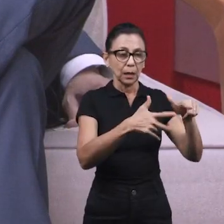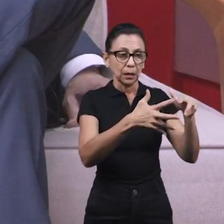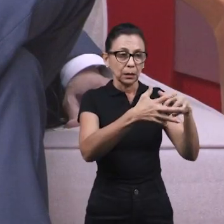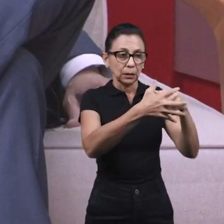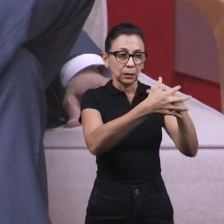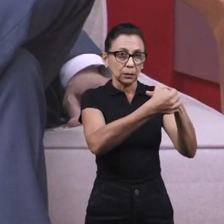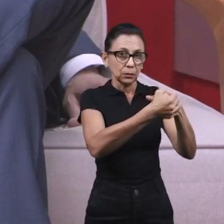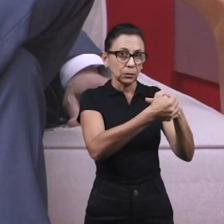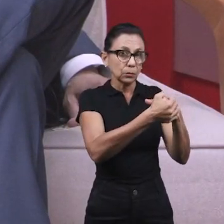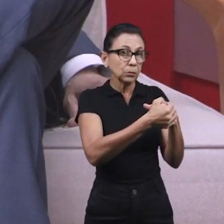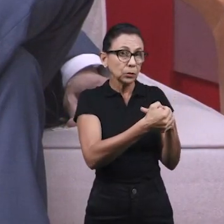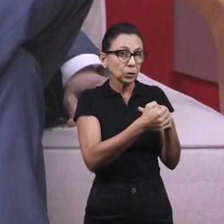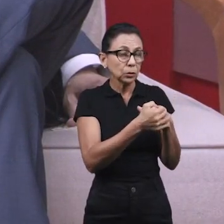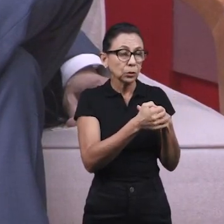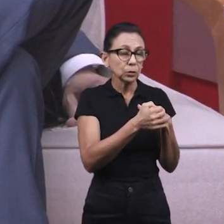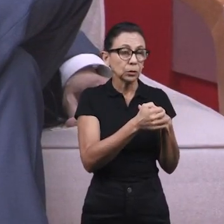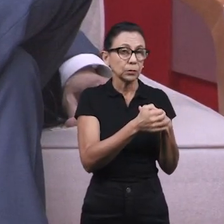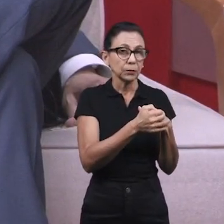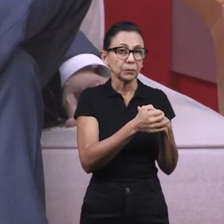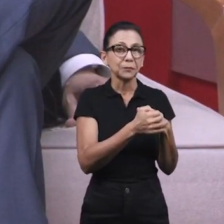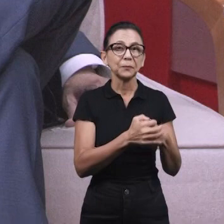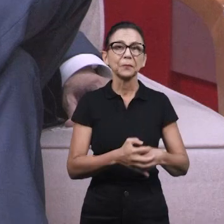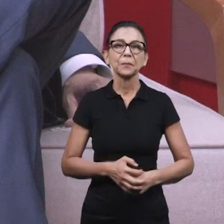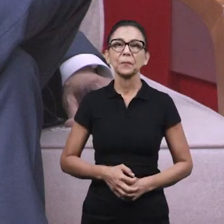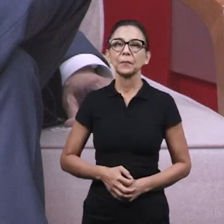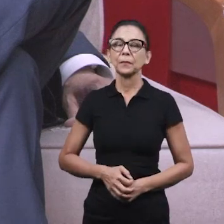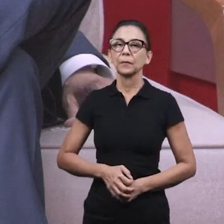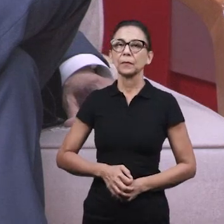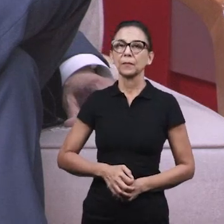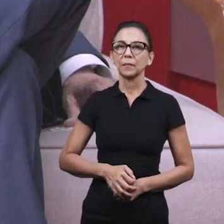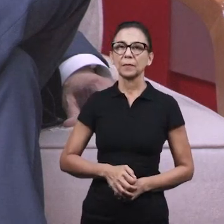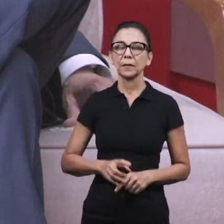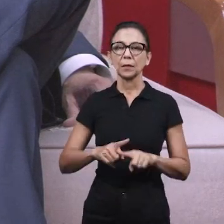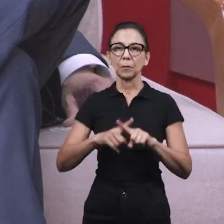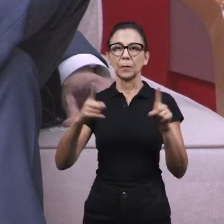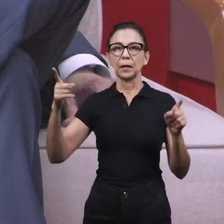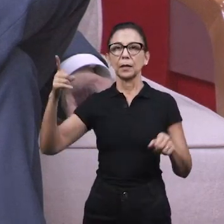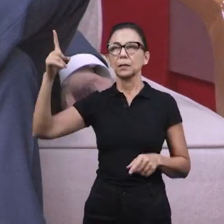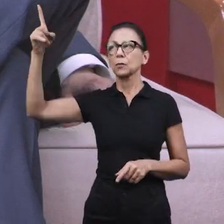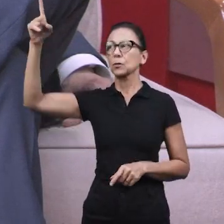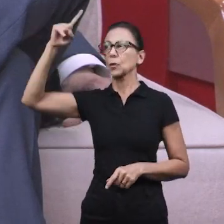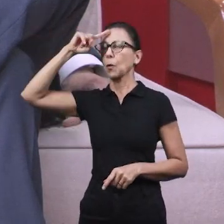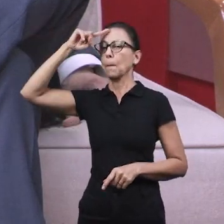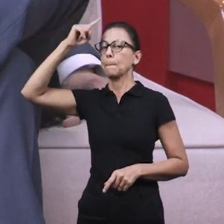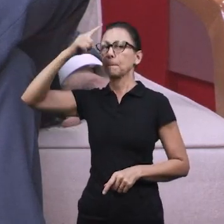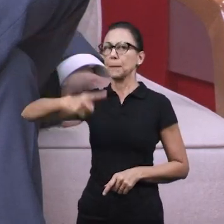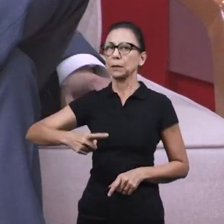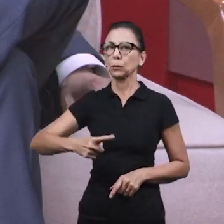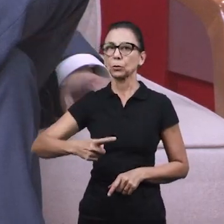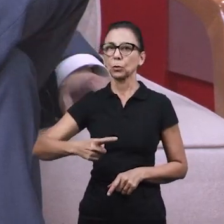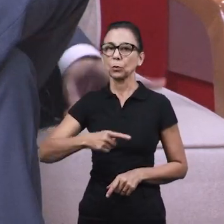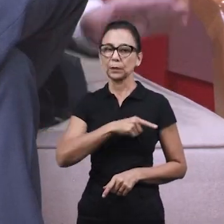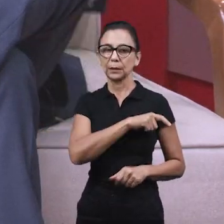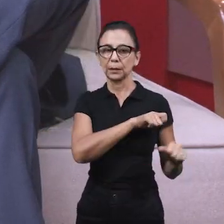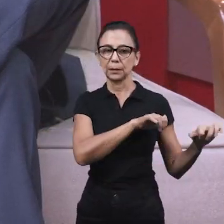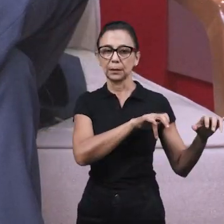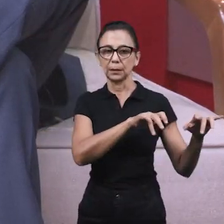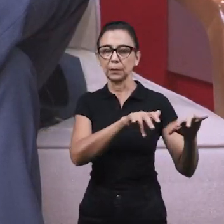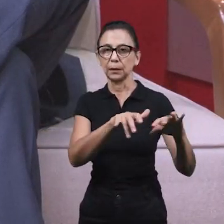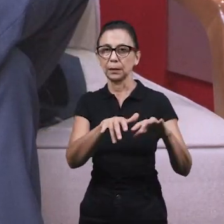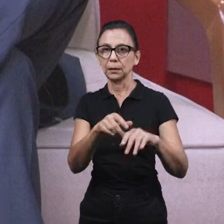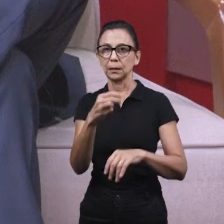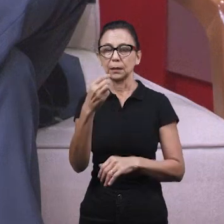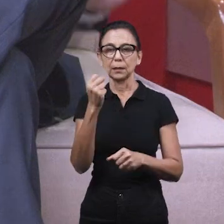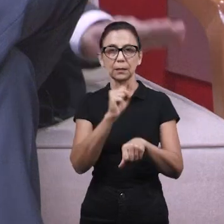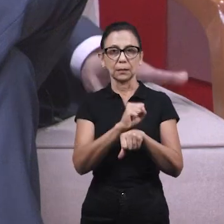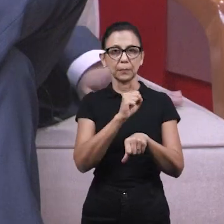escondidos em Sitim, não é? Mas a ordem do Senhor foi que eles se achegassem para o Jordão. Depois de 3